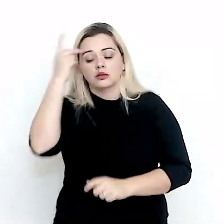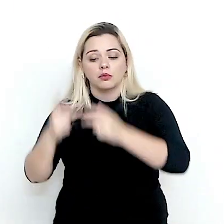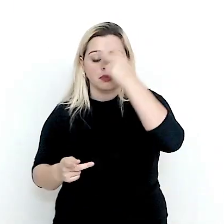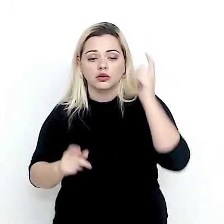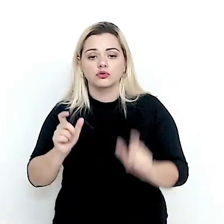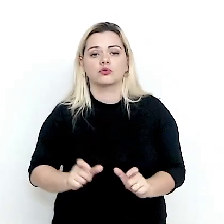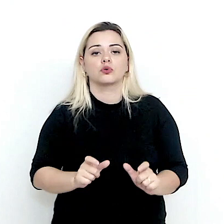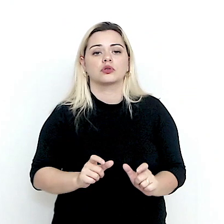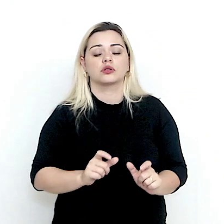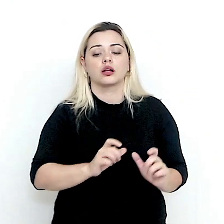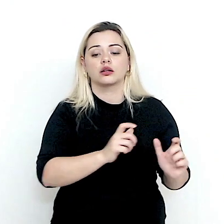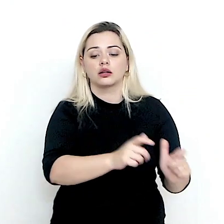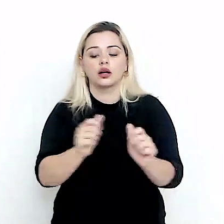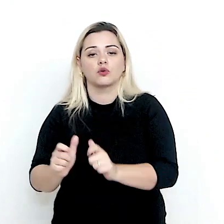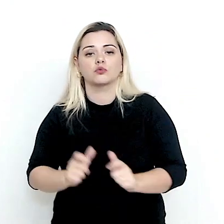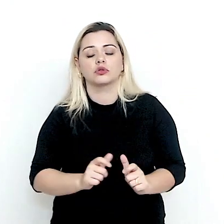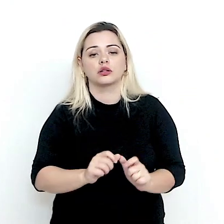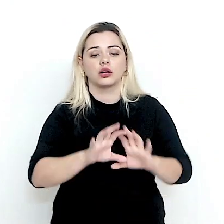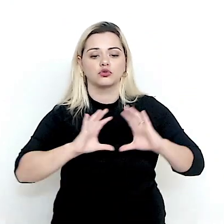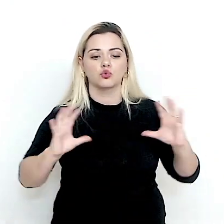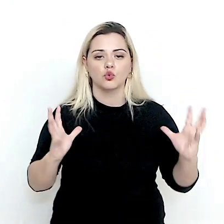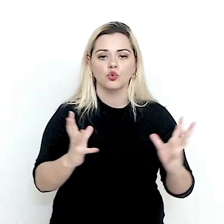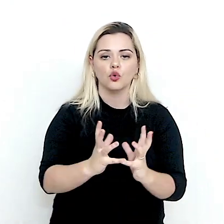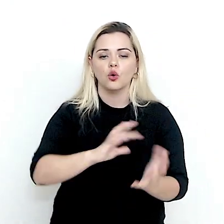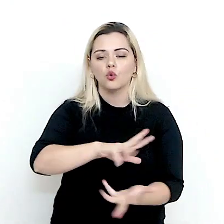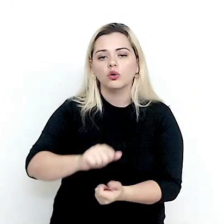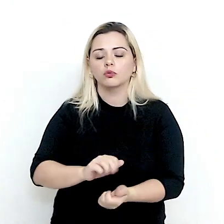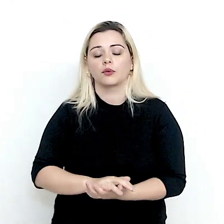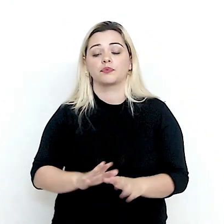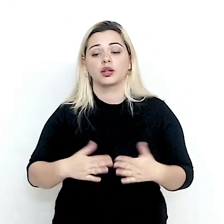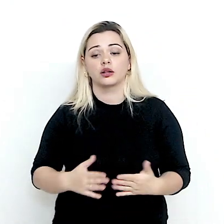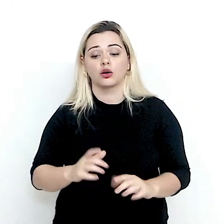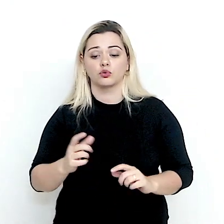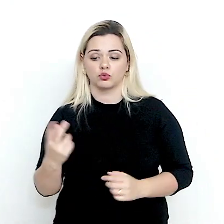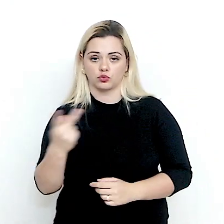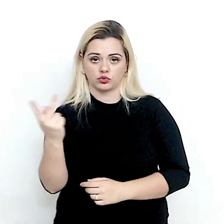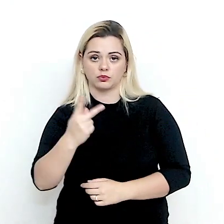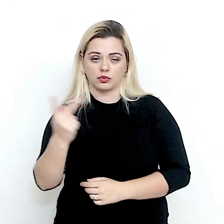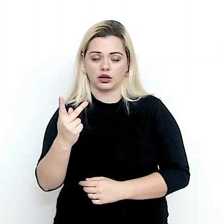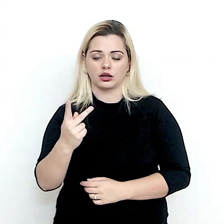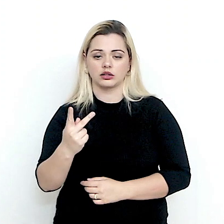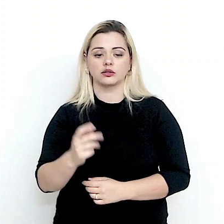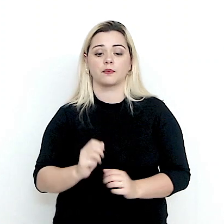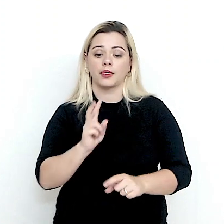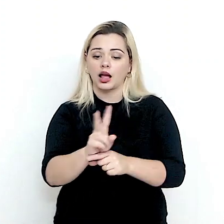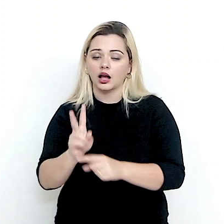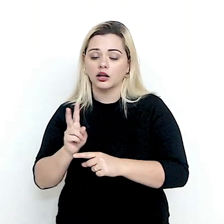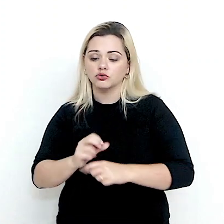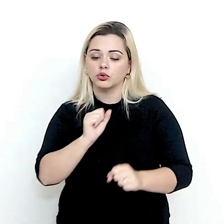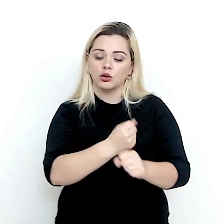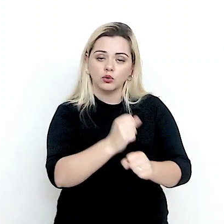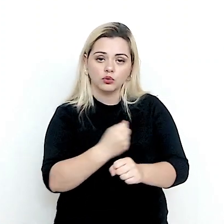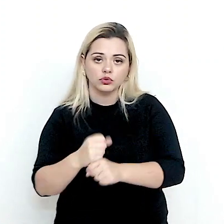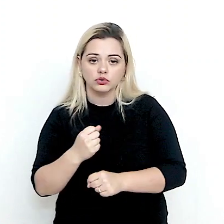global. Nas palavras do presidente russo, Vladimir Putin, ambos os países cooperam